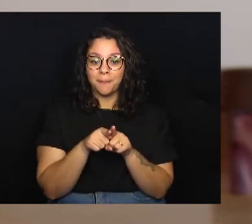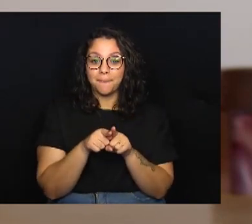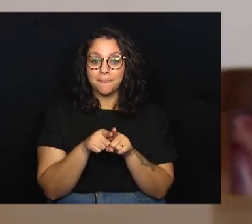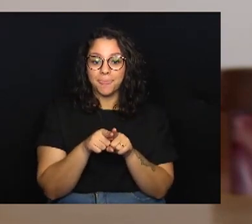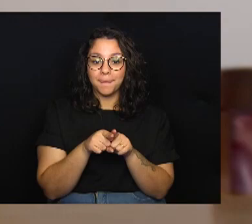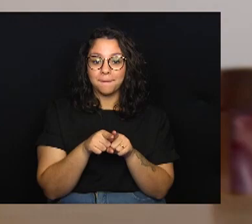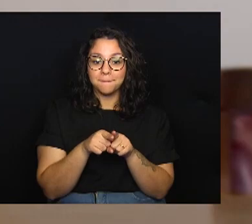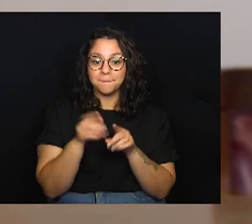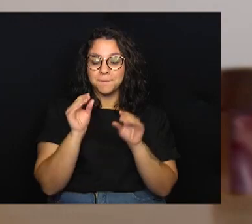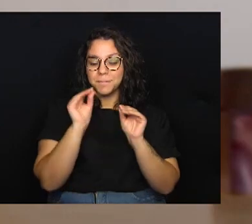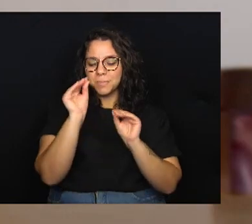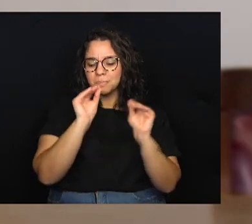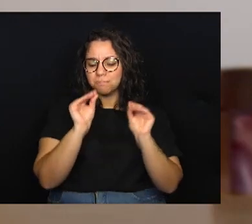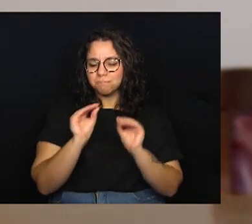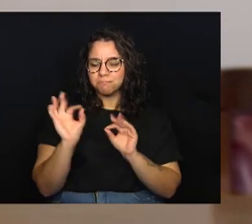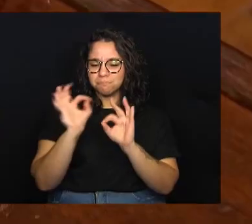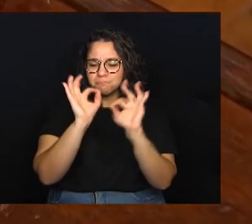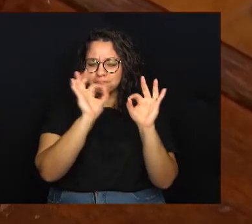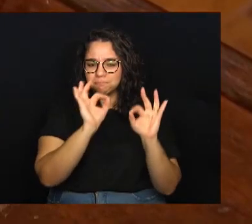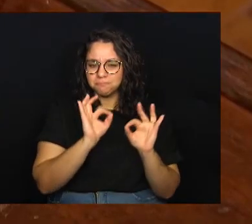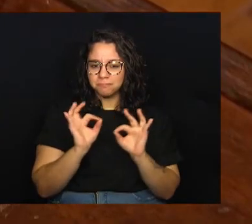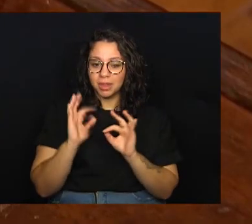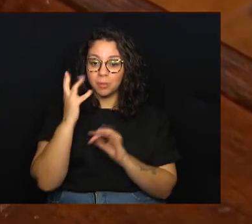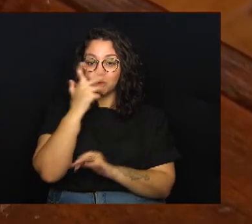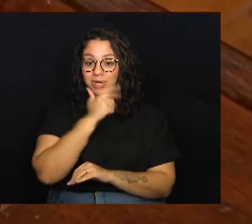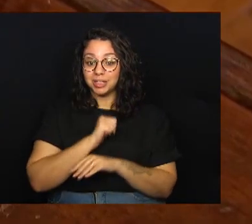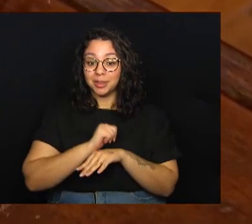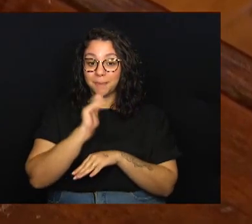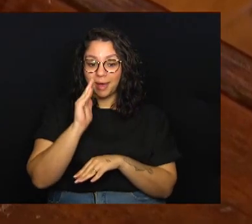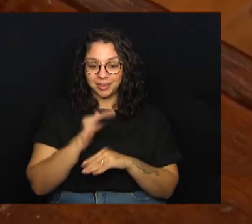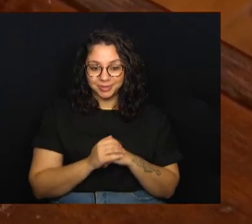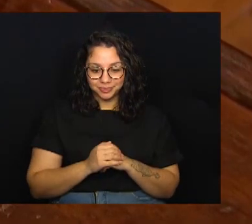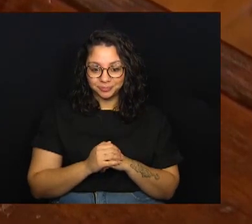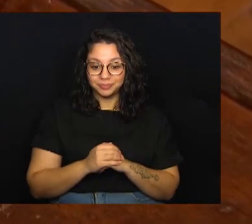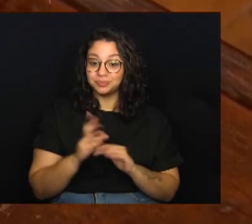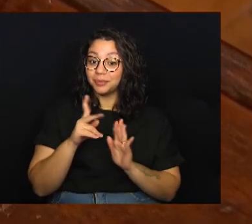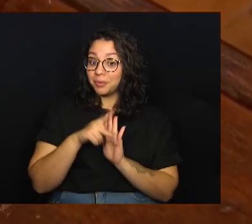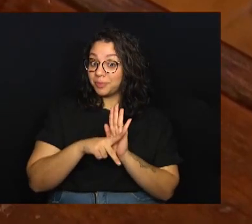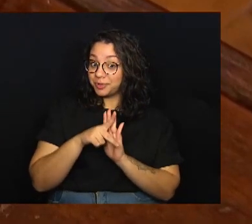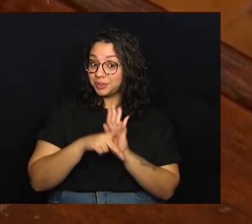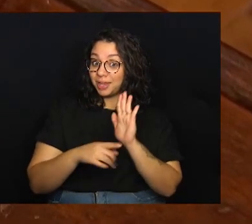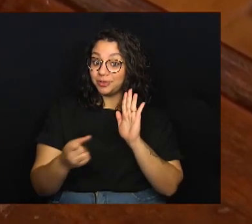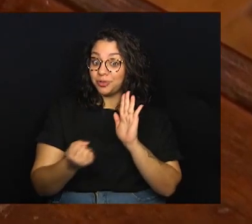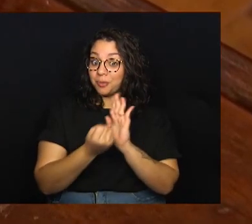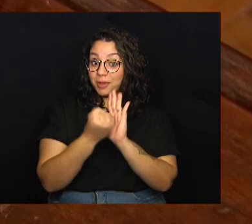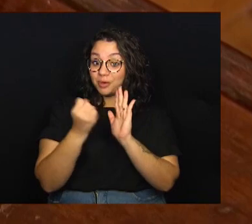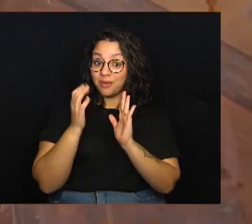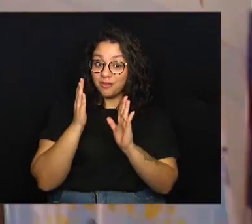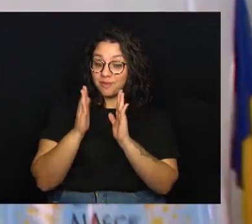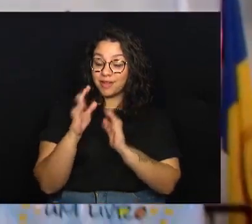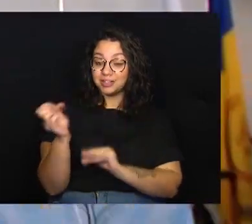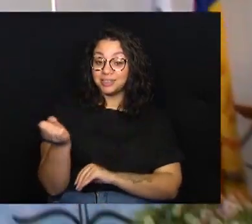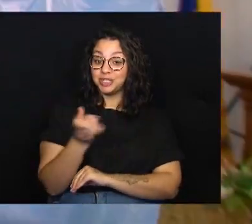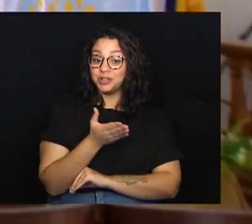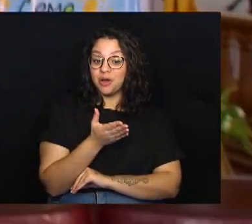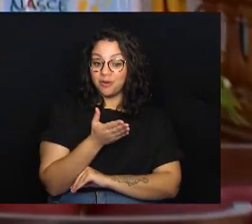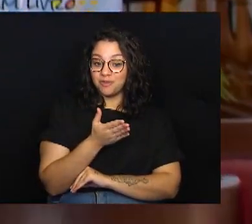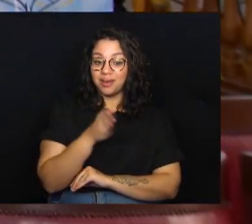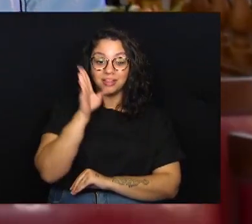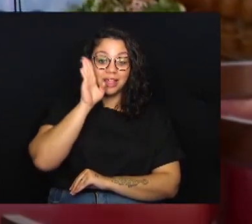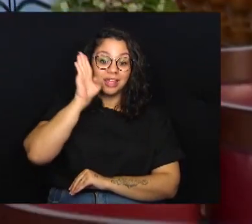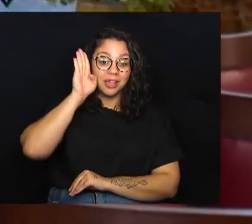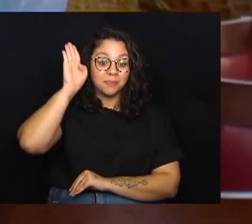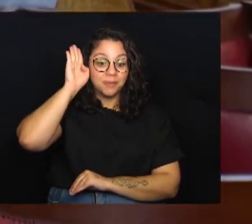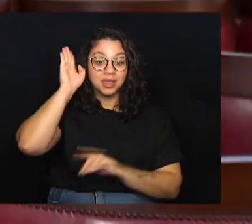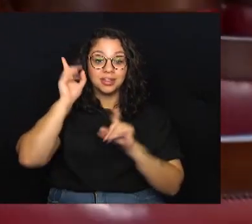embelezá-la muito mais. Um projeto que marca esta nova fase da academia é o